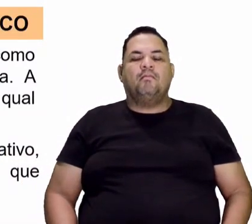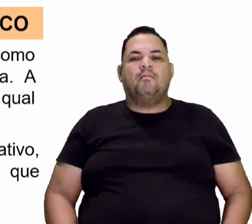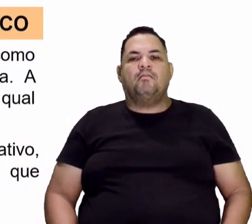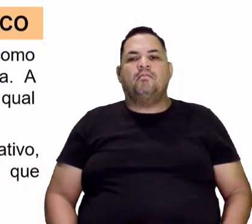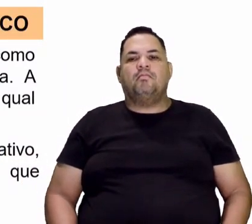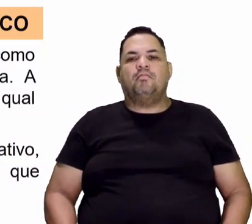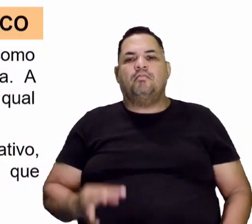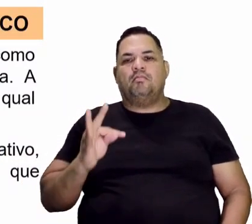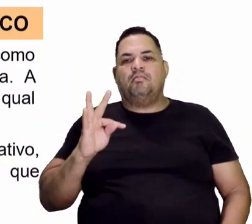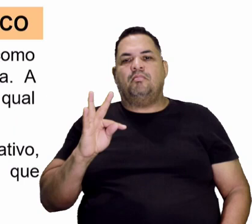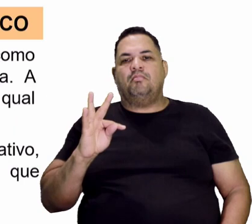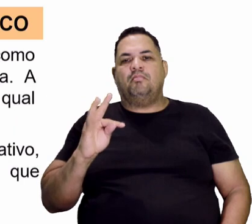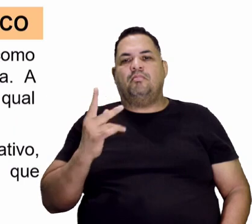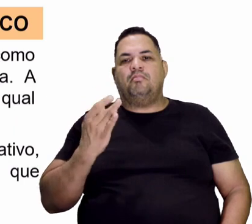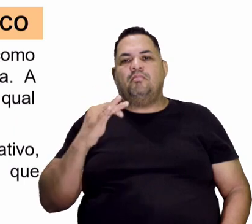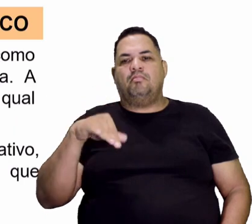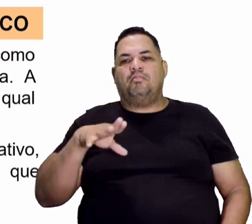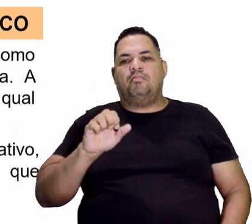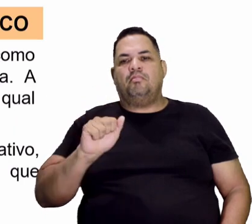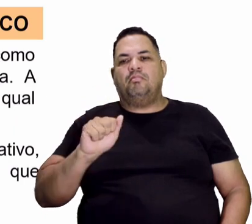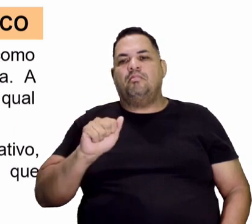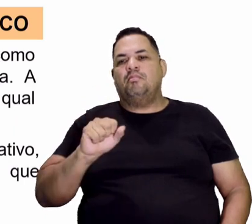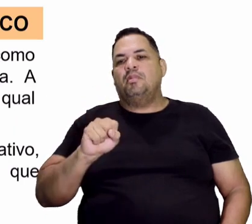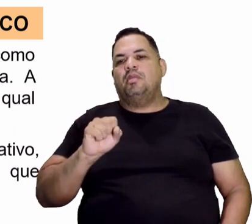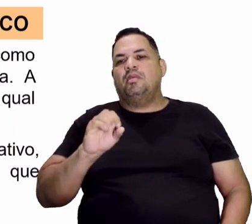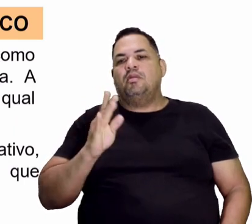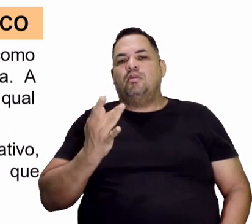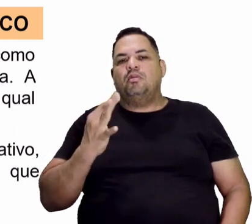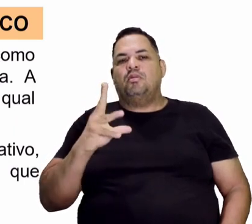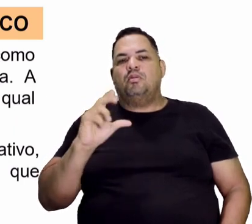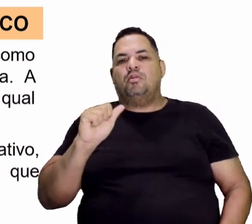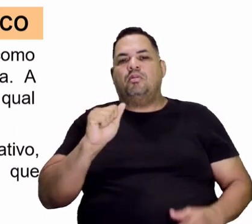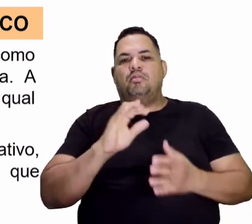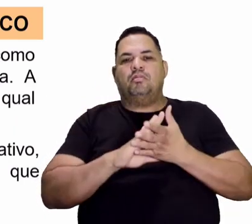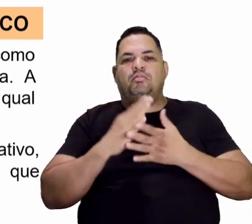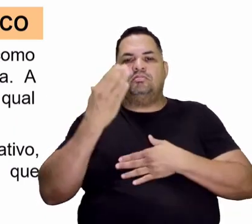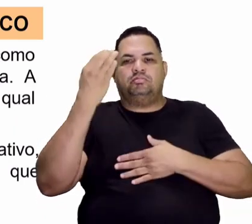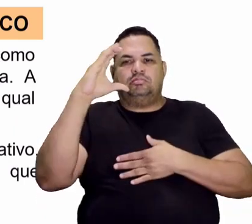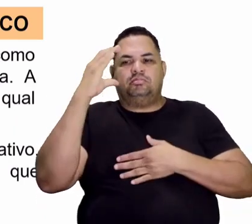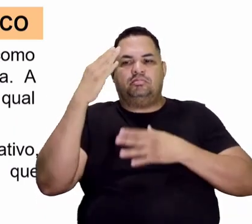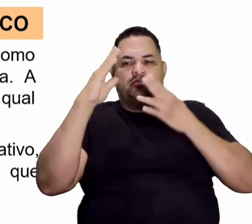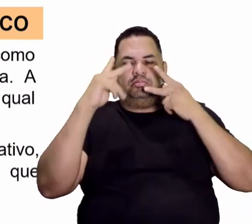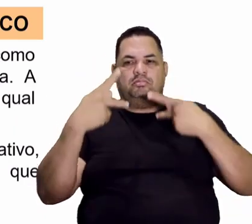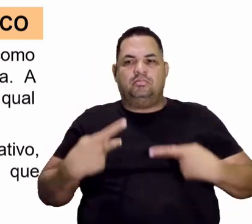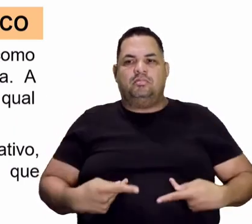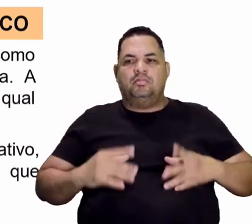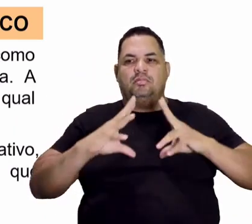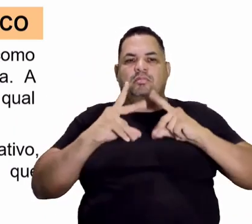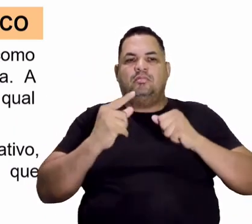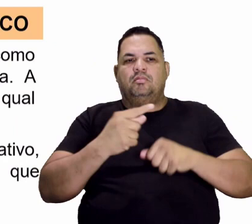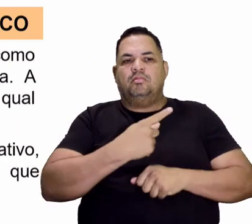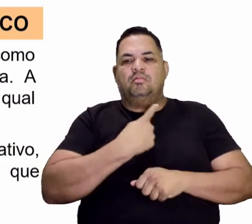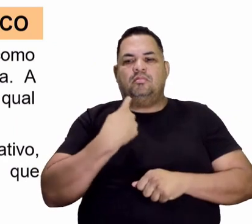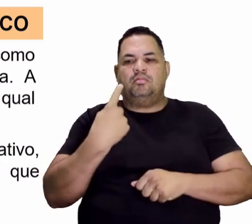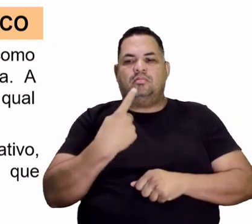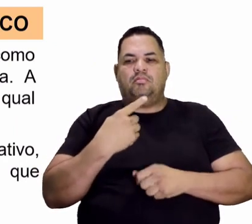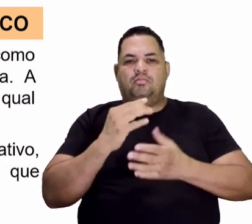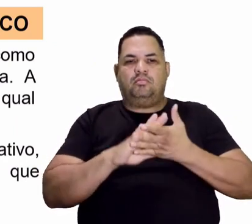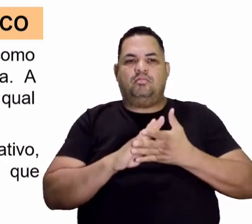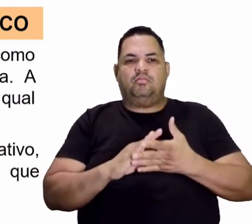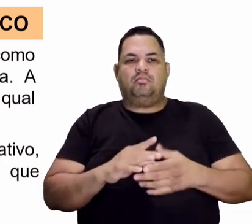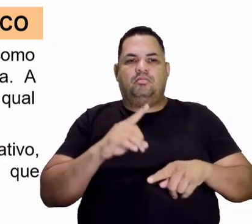Thomas Hobbes. Para Hobbes, a filosofia seria a ciência dos corpos, isto é, de tudo que existe,